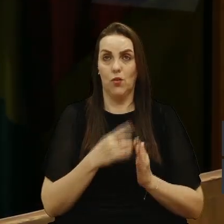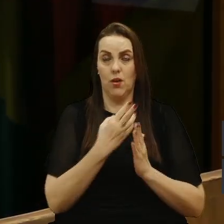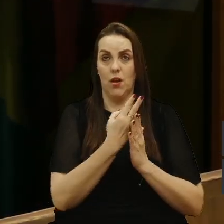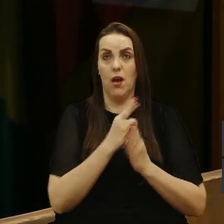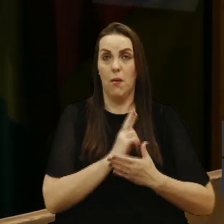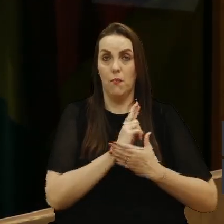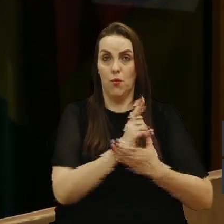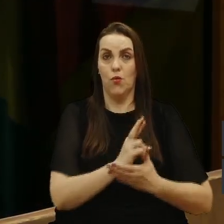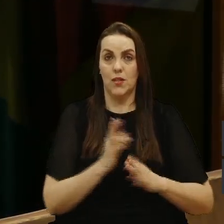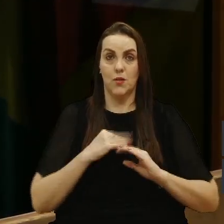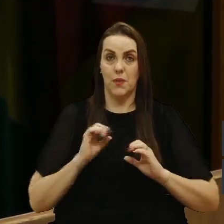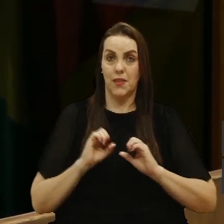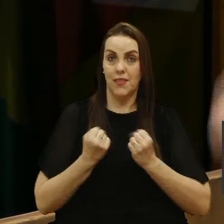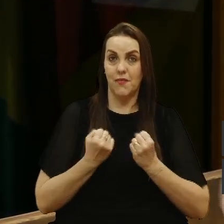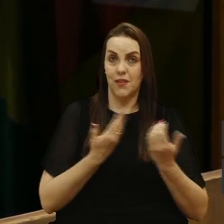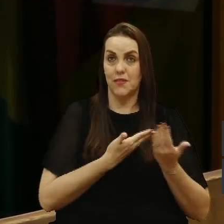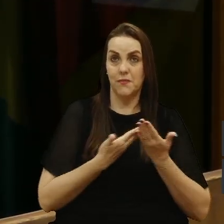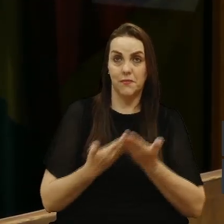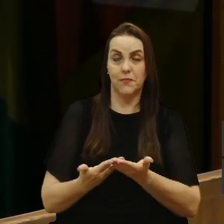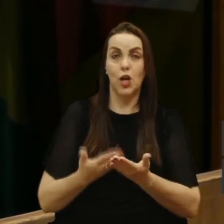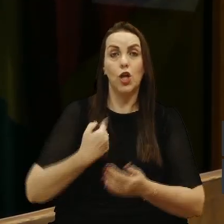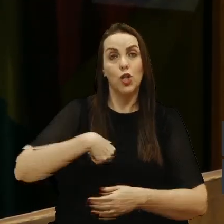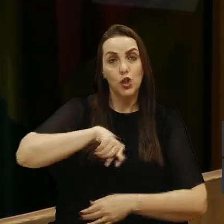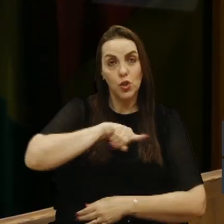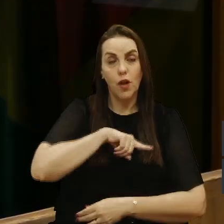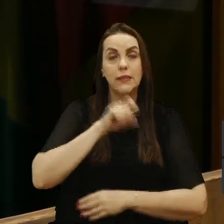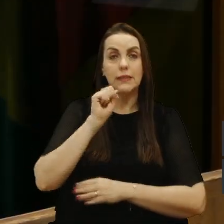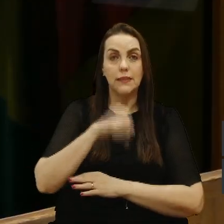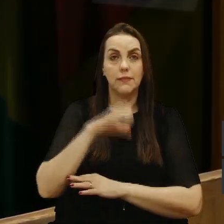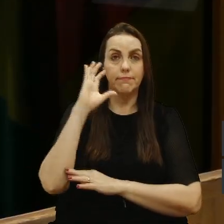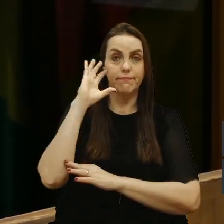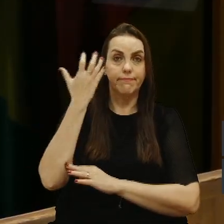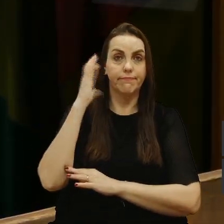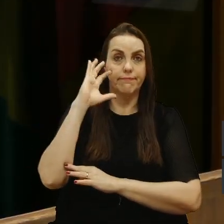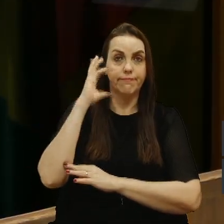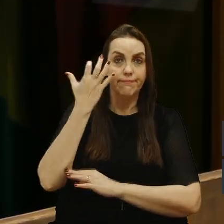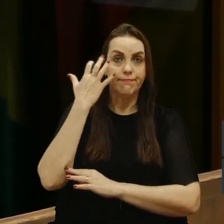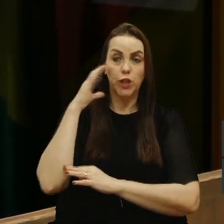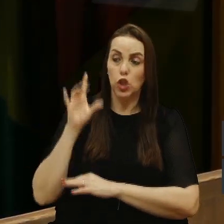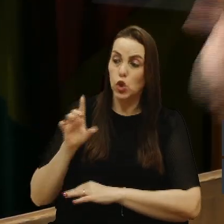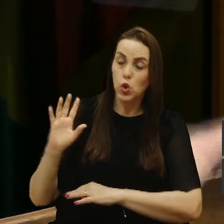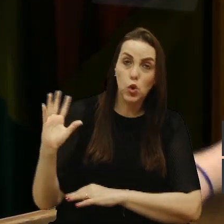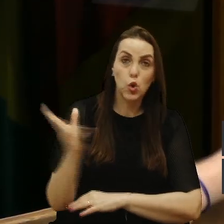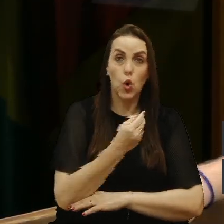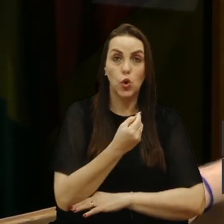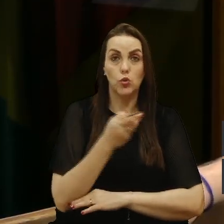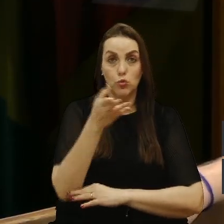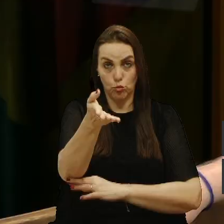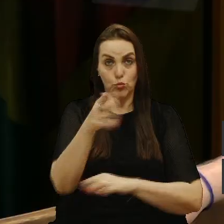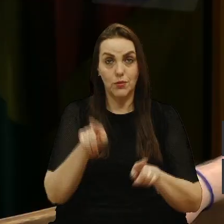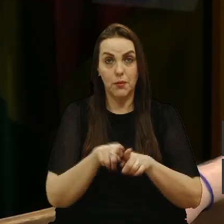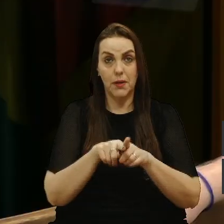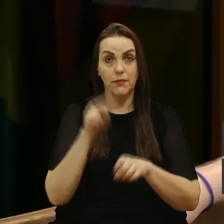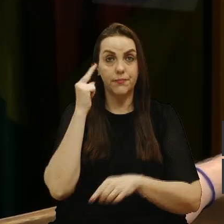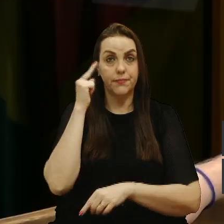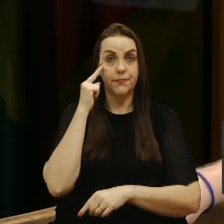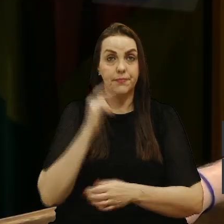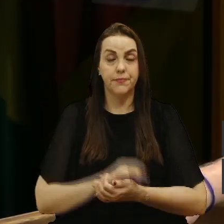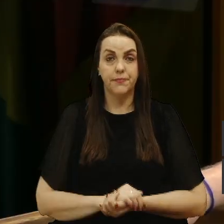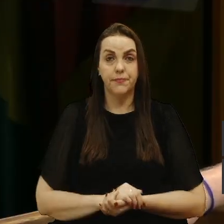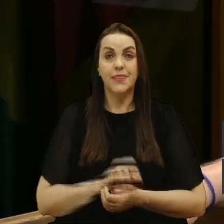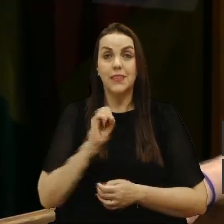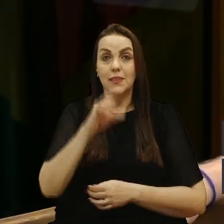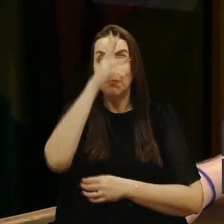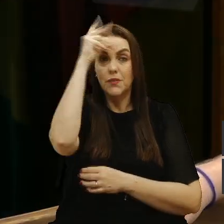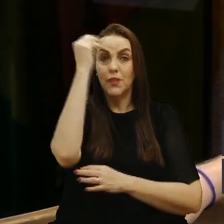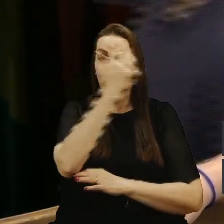essa defesa, apresentam saídas. Todos nós apresentamos saídas, inclusive o senhor. Se o prefeito